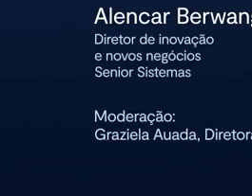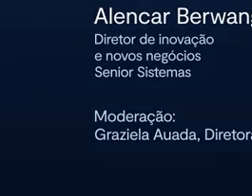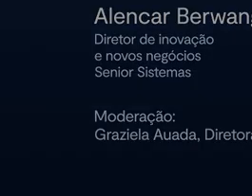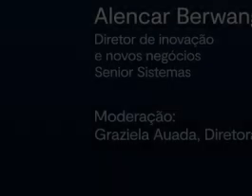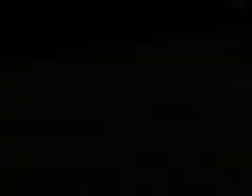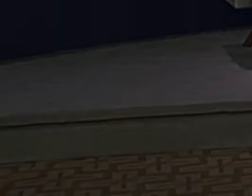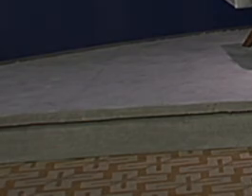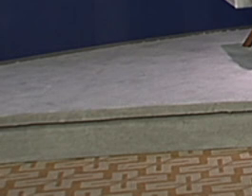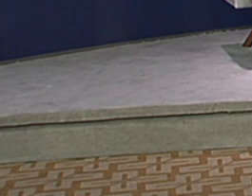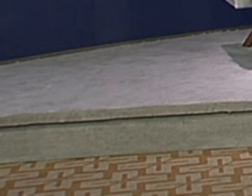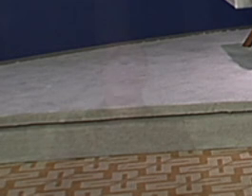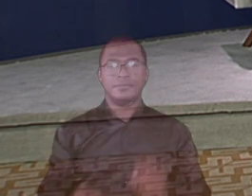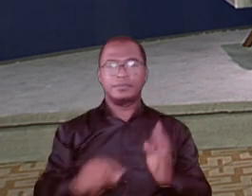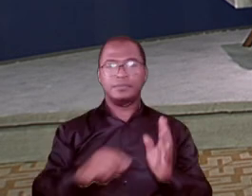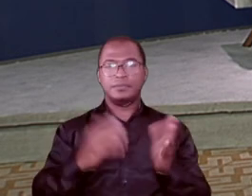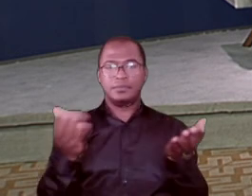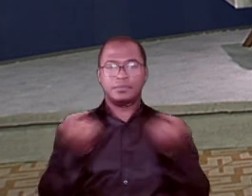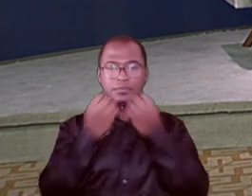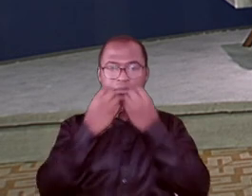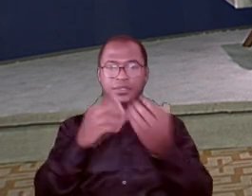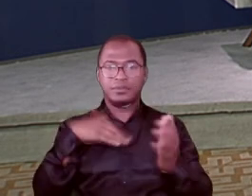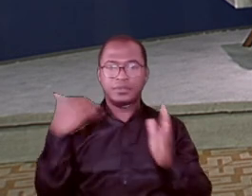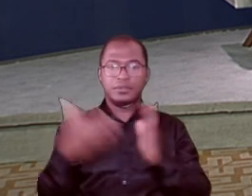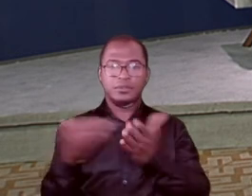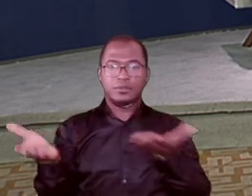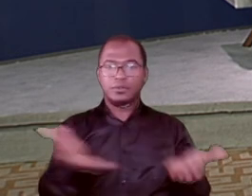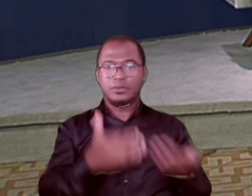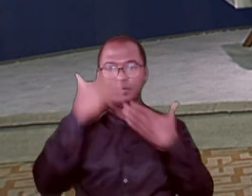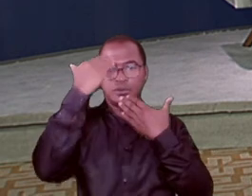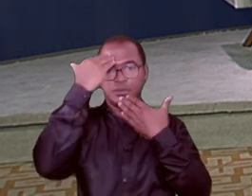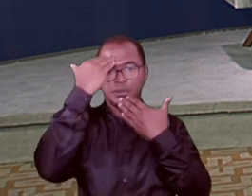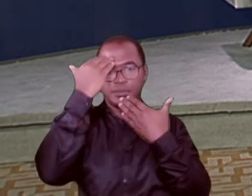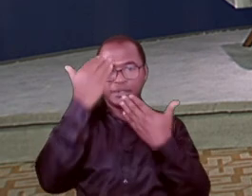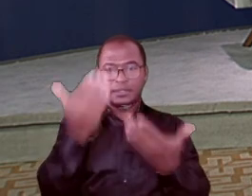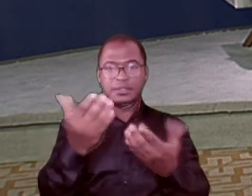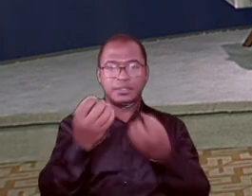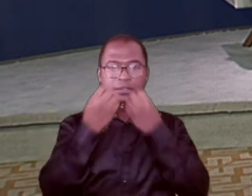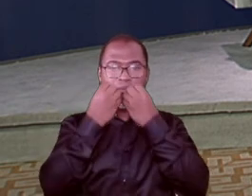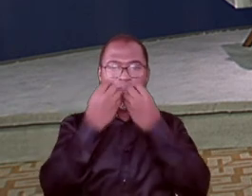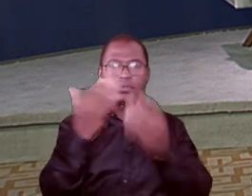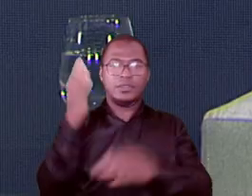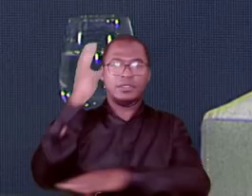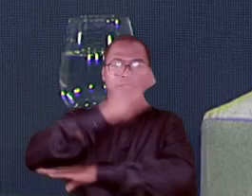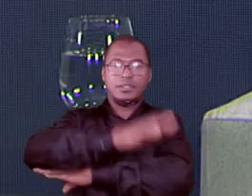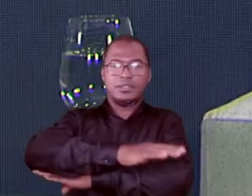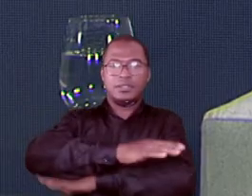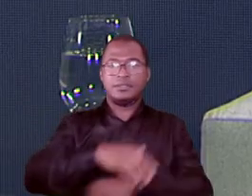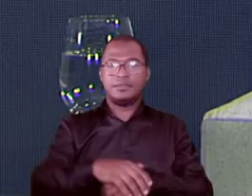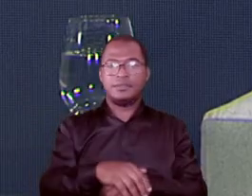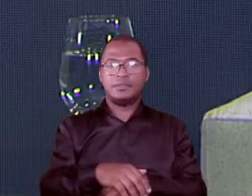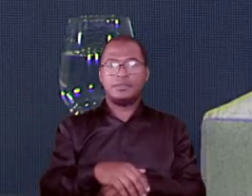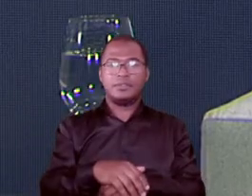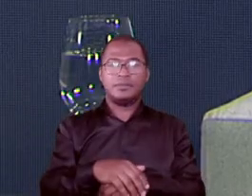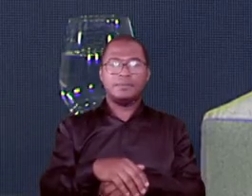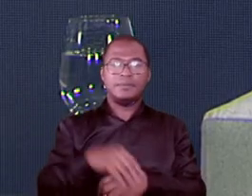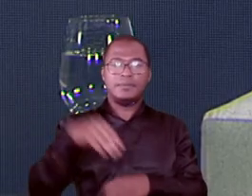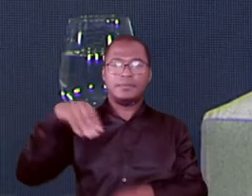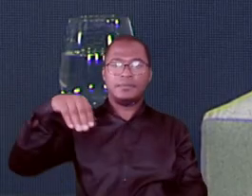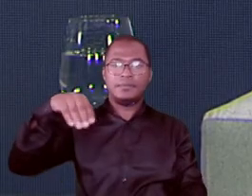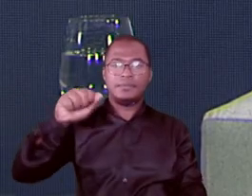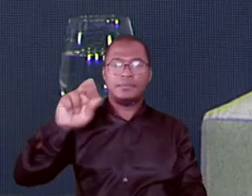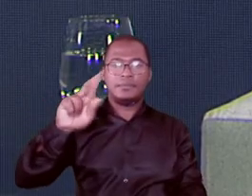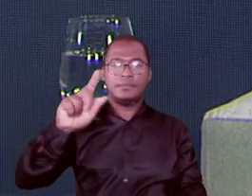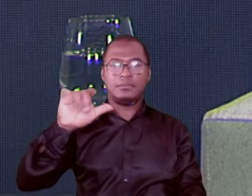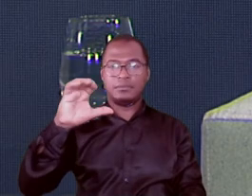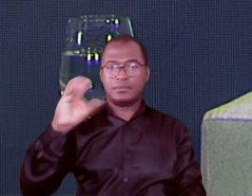Olá bem-vindo a todos Obrigada Olá boa tarde Marcelo queria começar com você a gente sabe